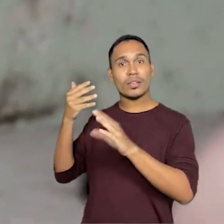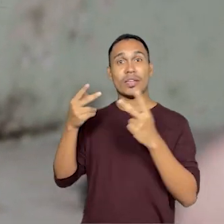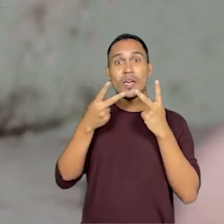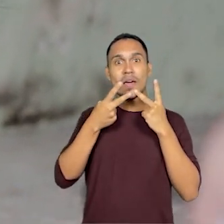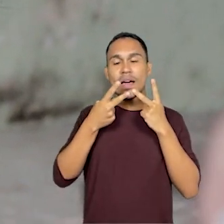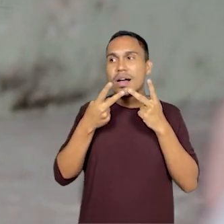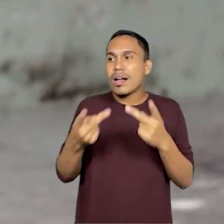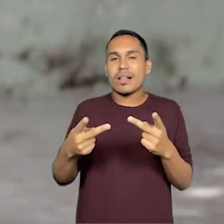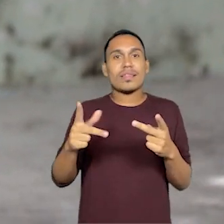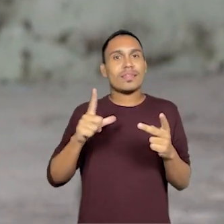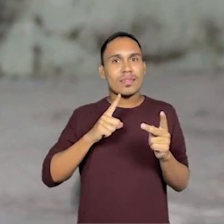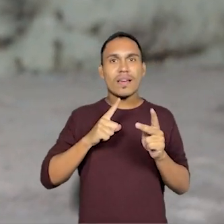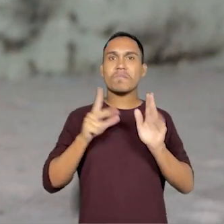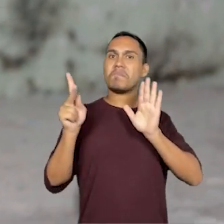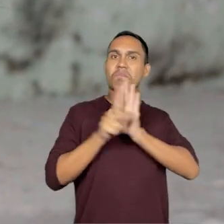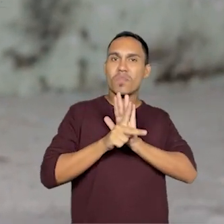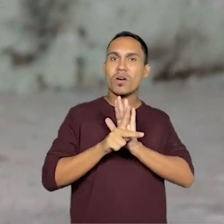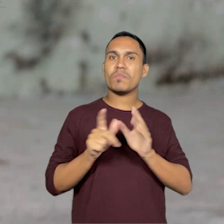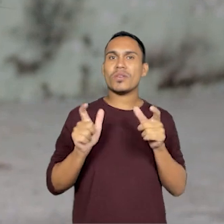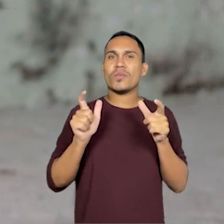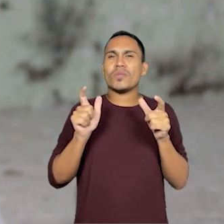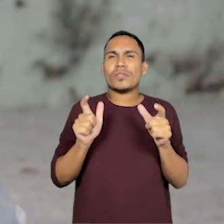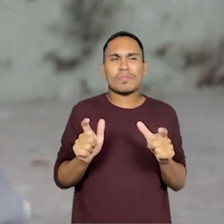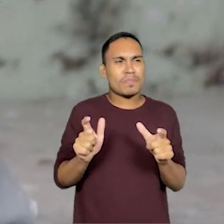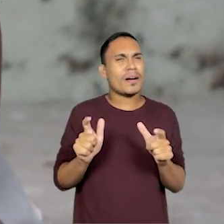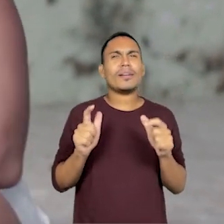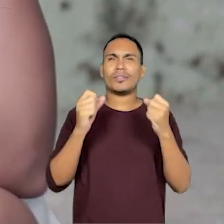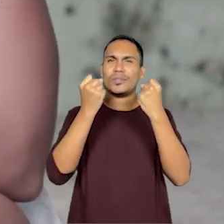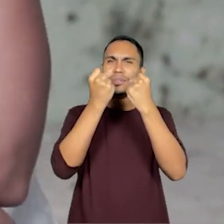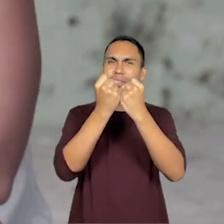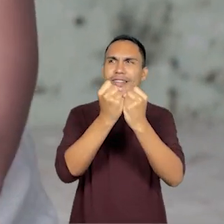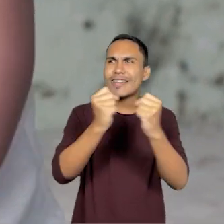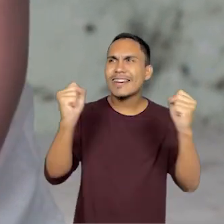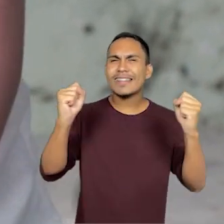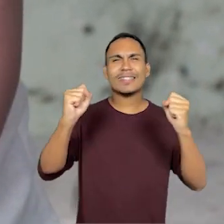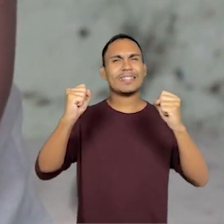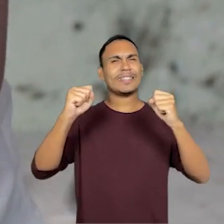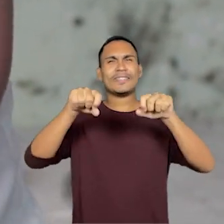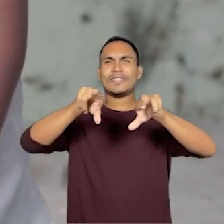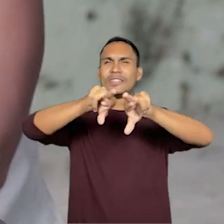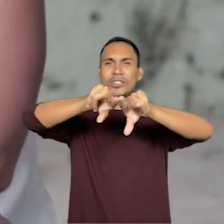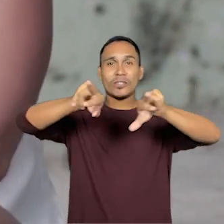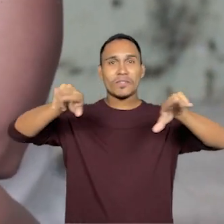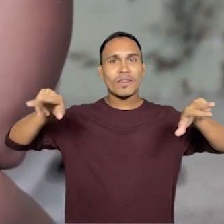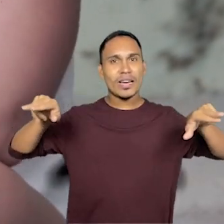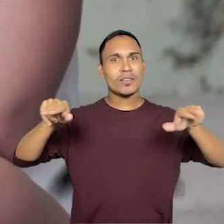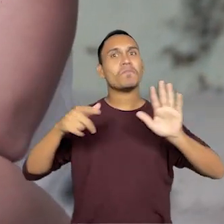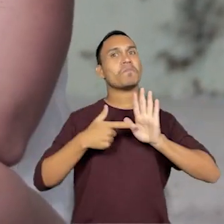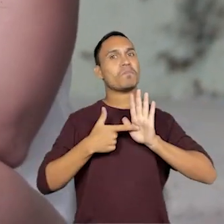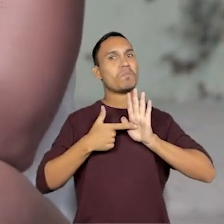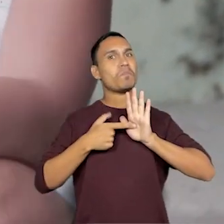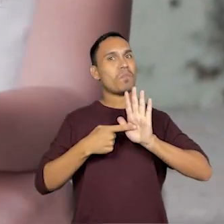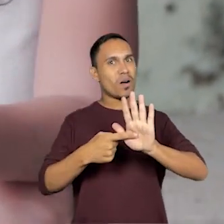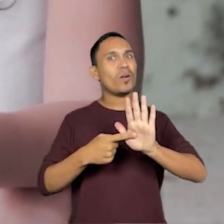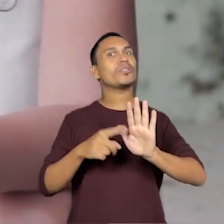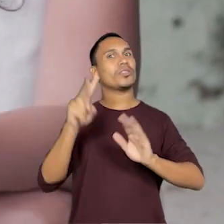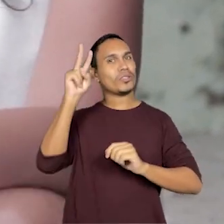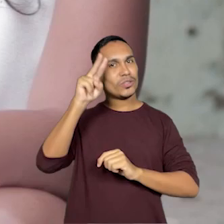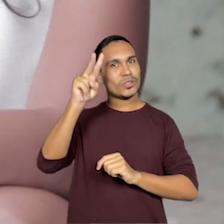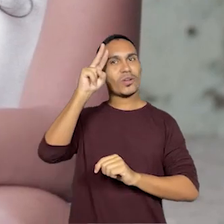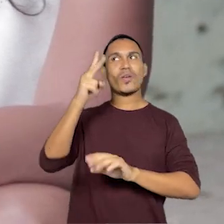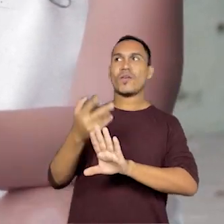um espaço, né? Um espaço, assim, grande, diverso. E isso já indica que tem uma história